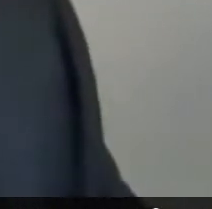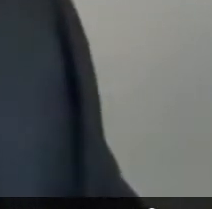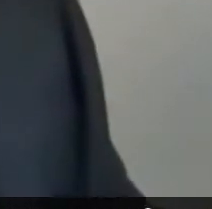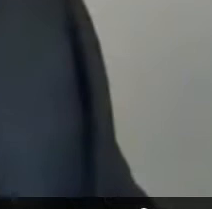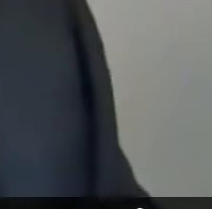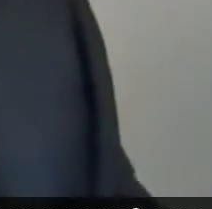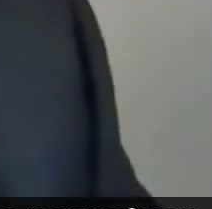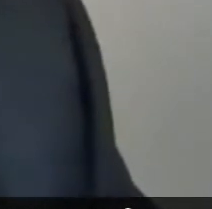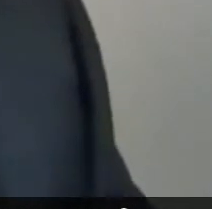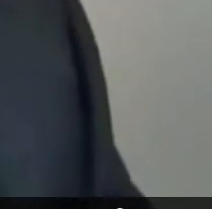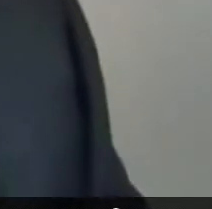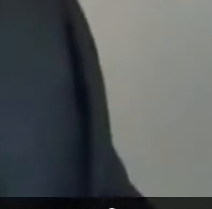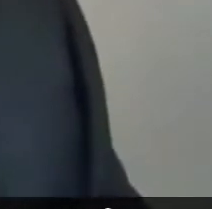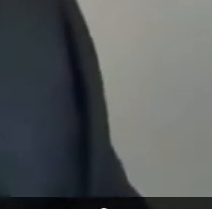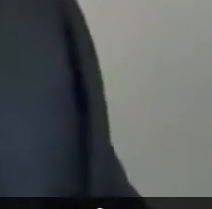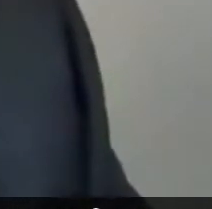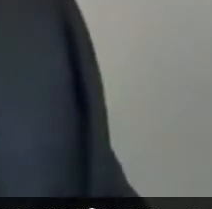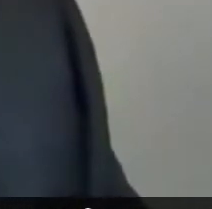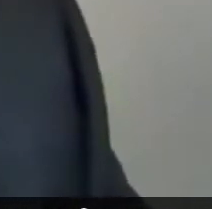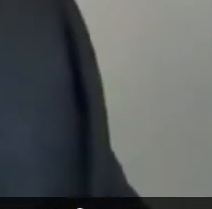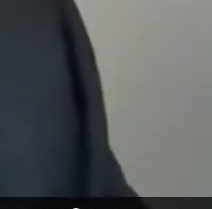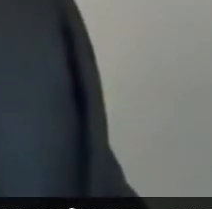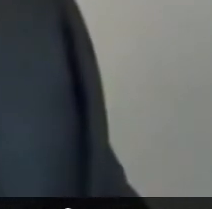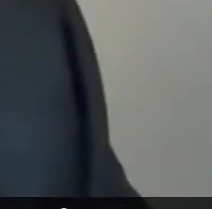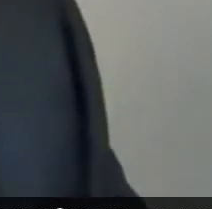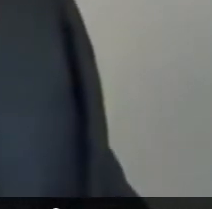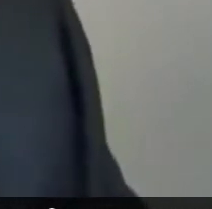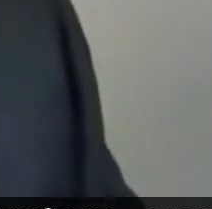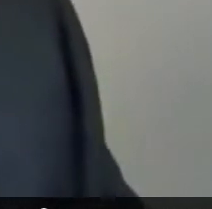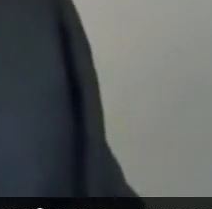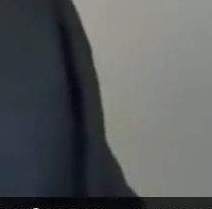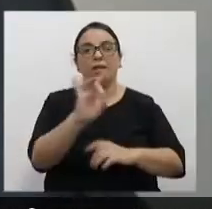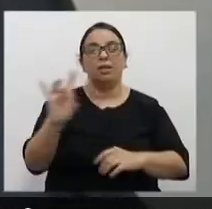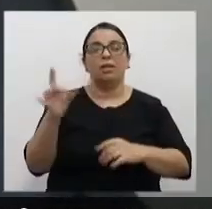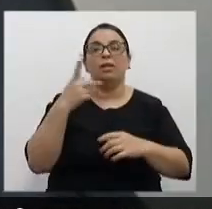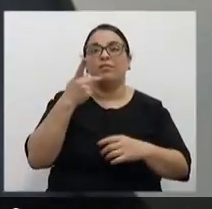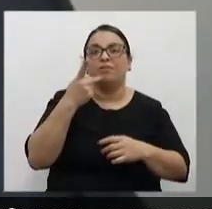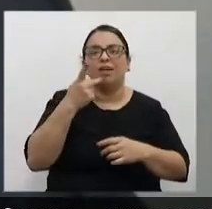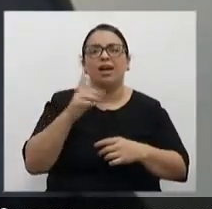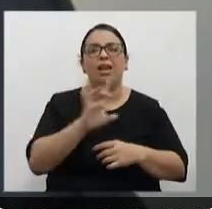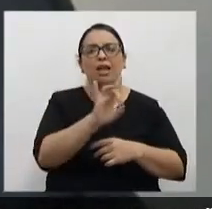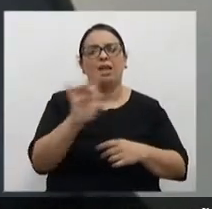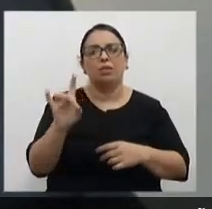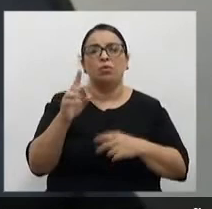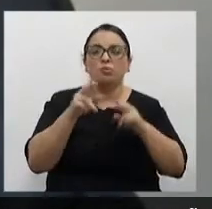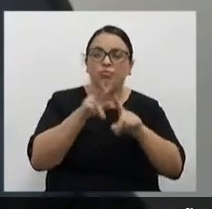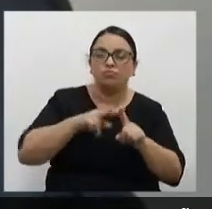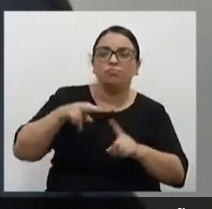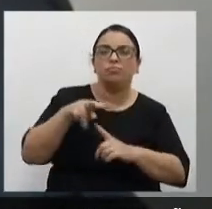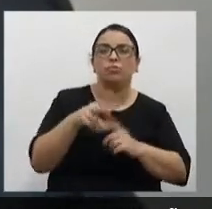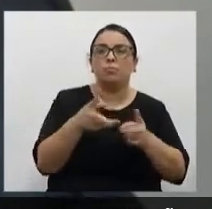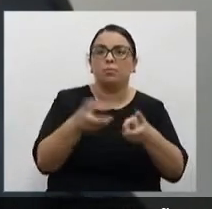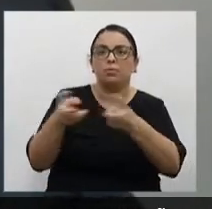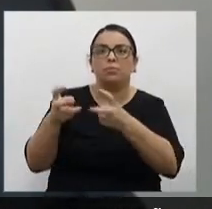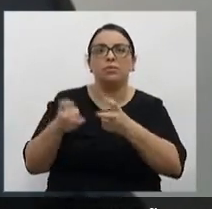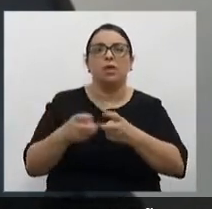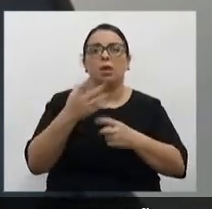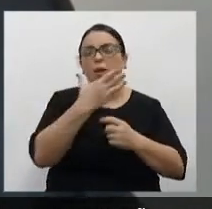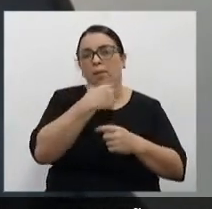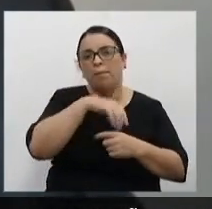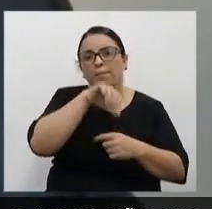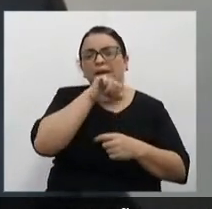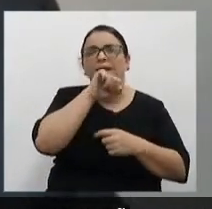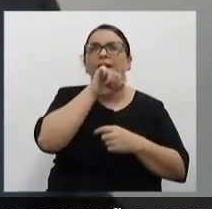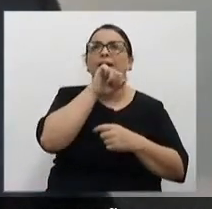as legítimas falas, cada um com o seu ponto de vista, seja técnico, seja pai, seja dirigente de